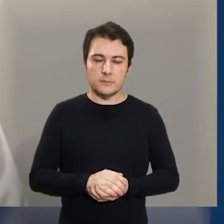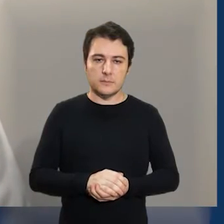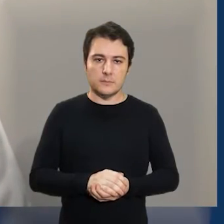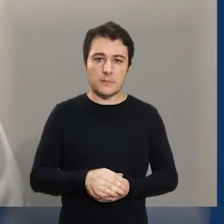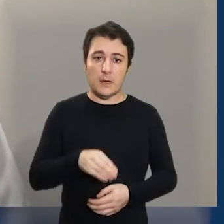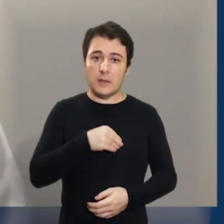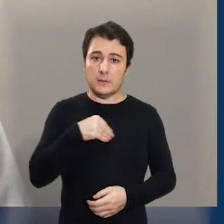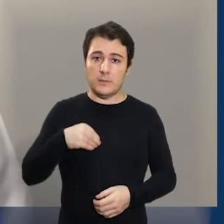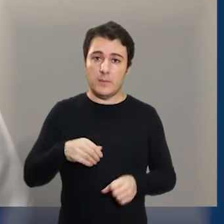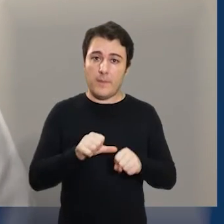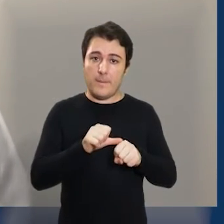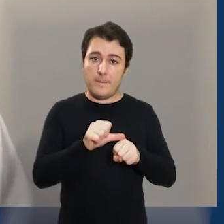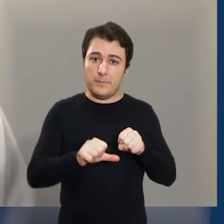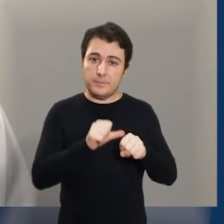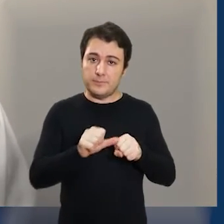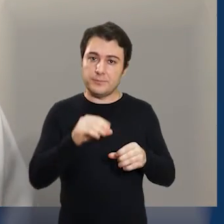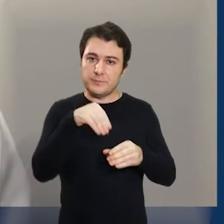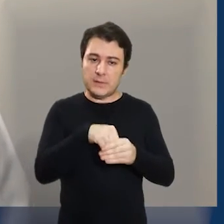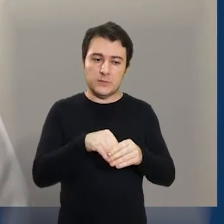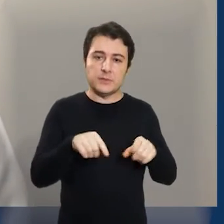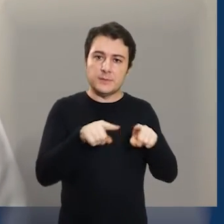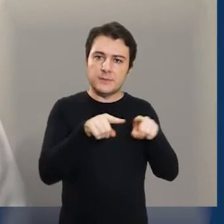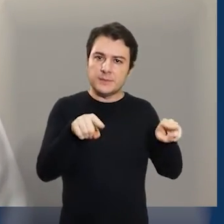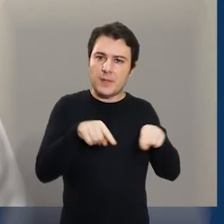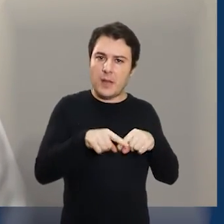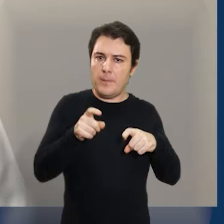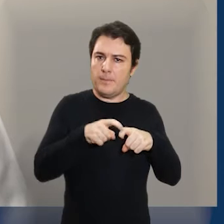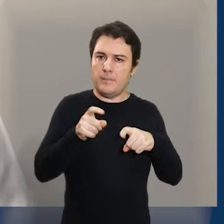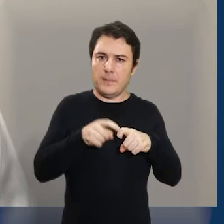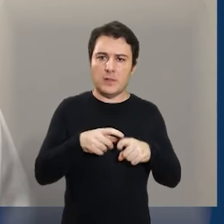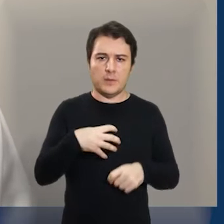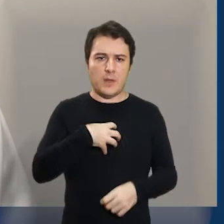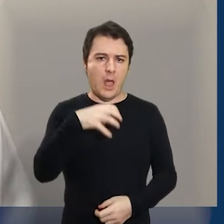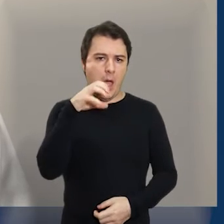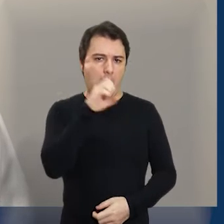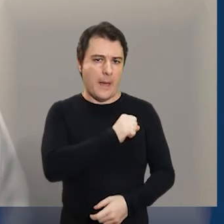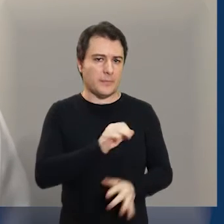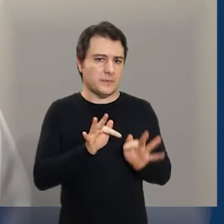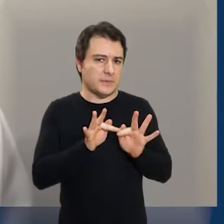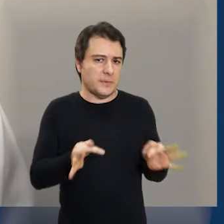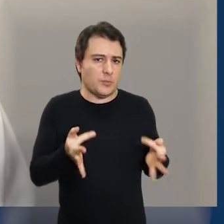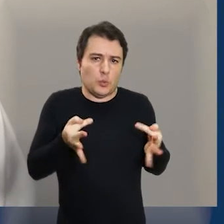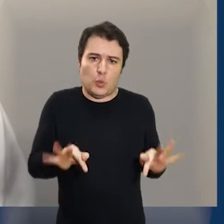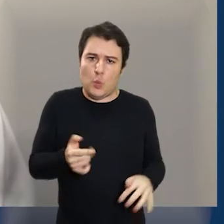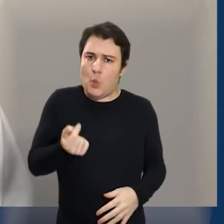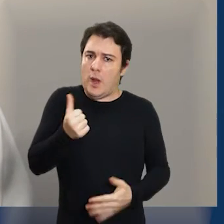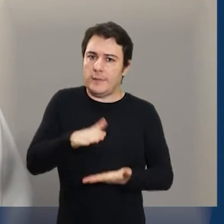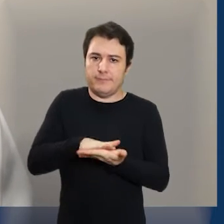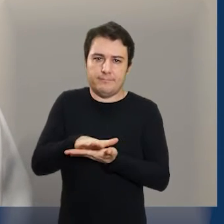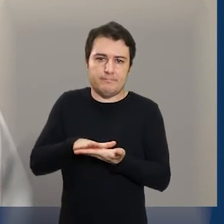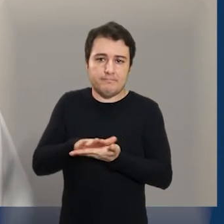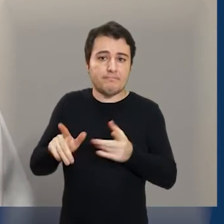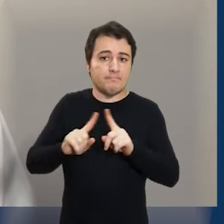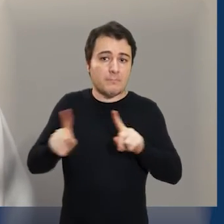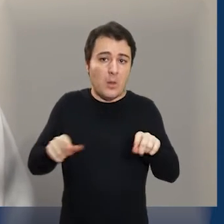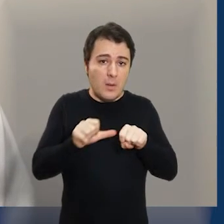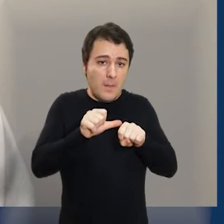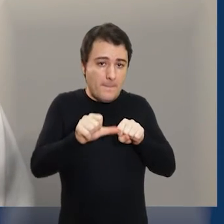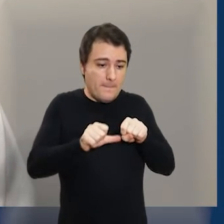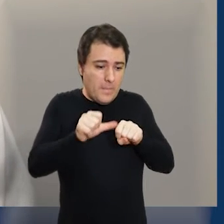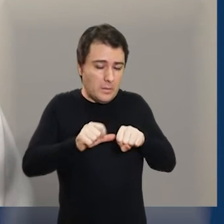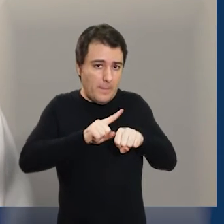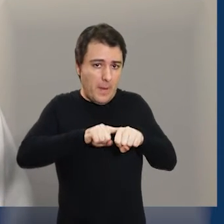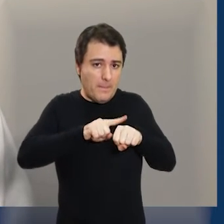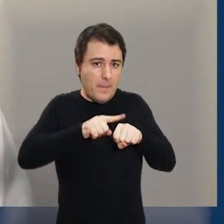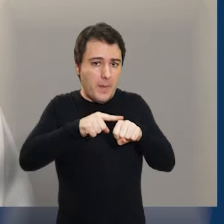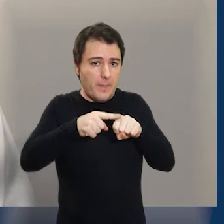O TOC é feito no próprio consultório, de uma maneira rápida, simples e pouco incômoda ao paciente. Durante este